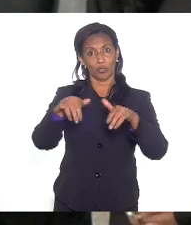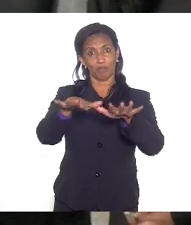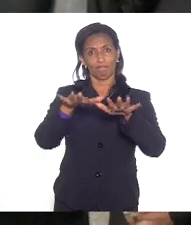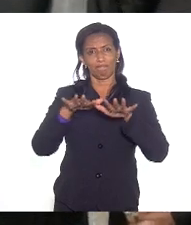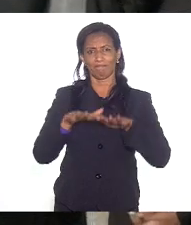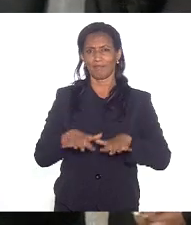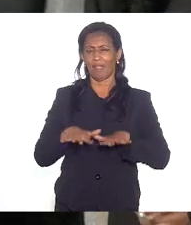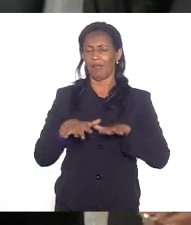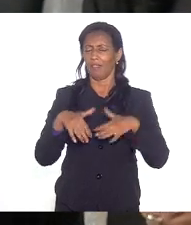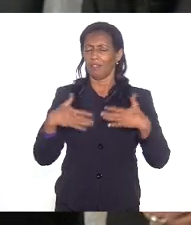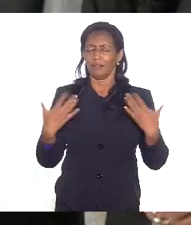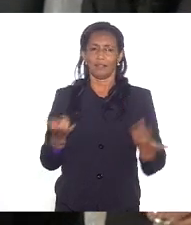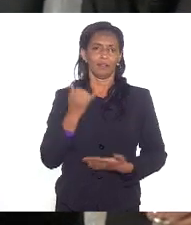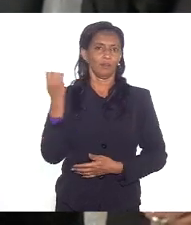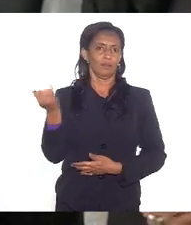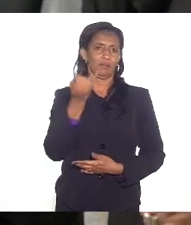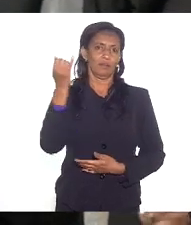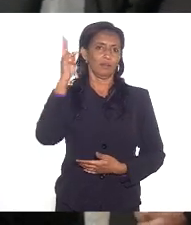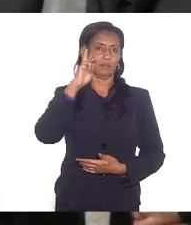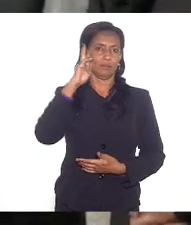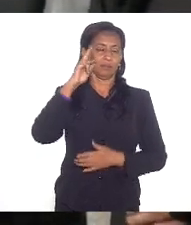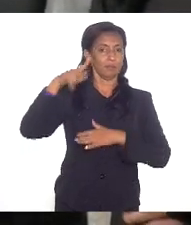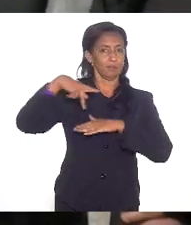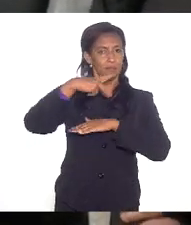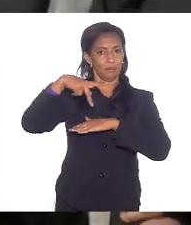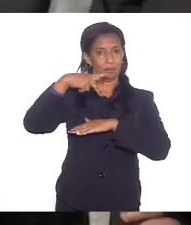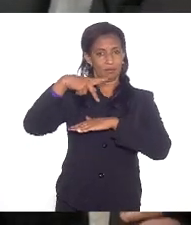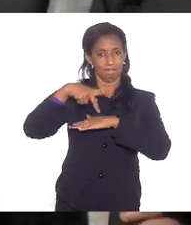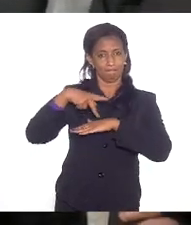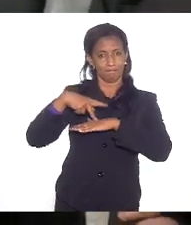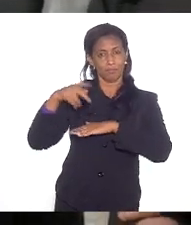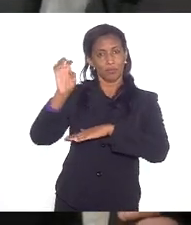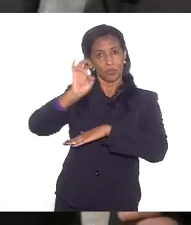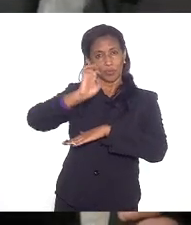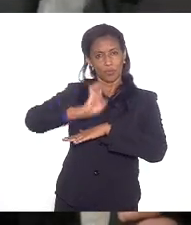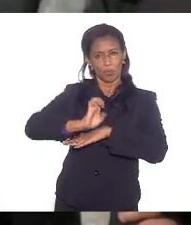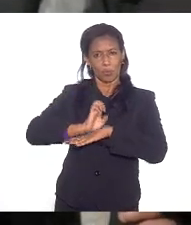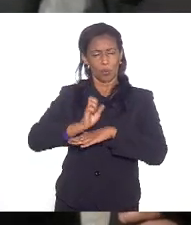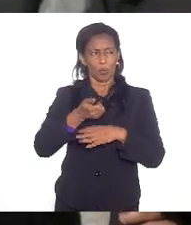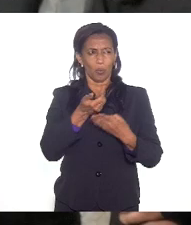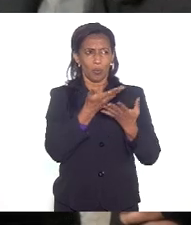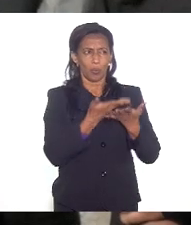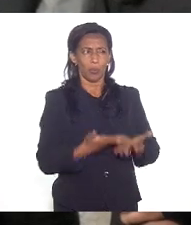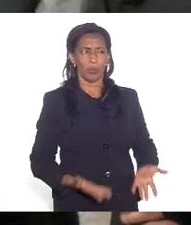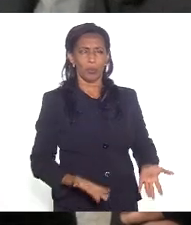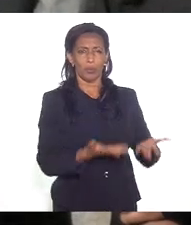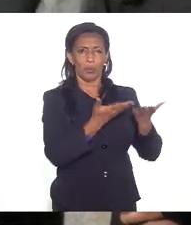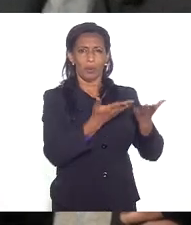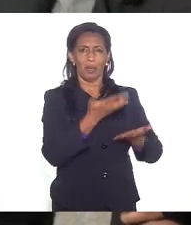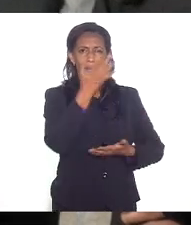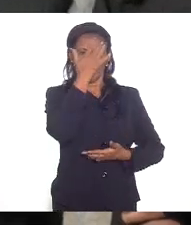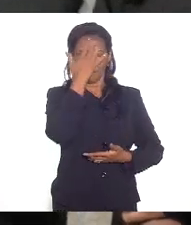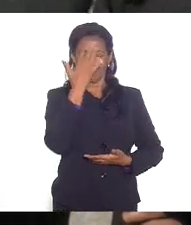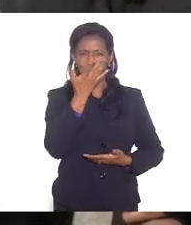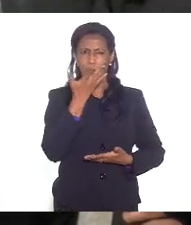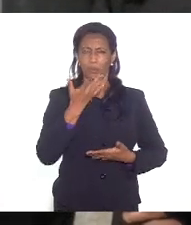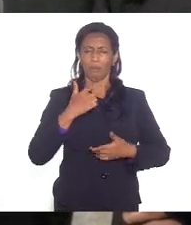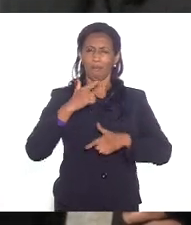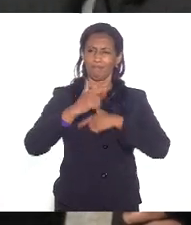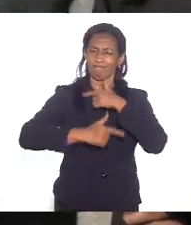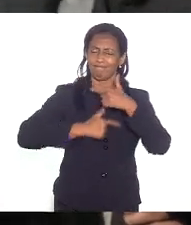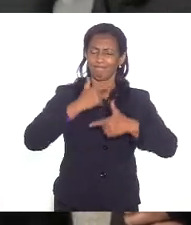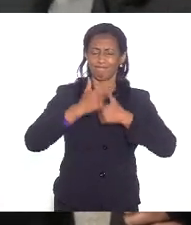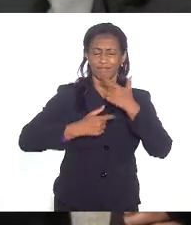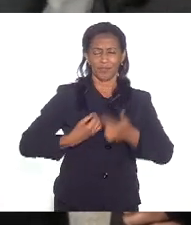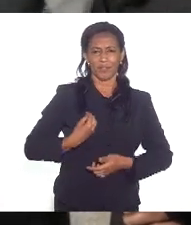um plenário tão importante para a história do nosso país do nosso Estado uma homenagem a uma pessoa que dedicou toda a sua